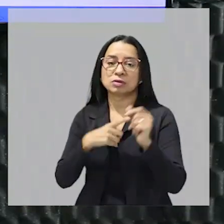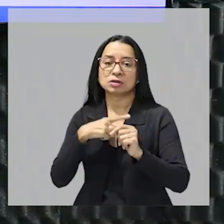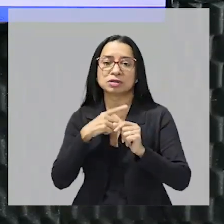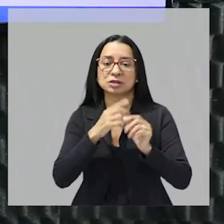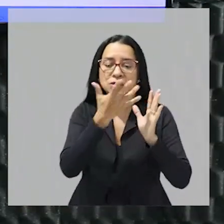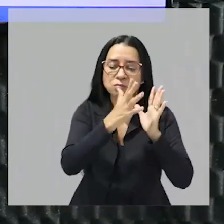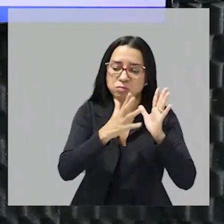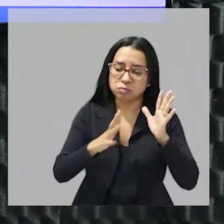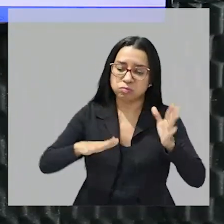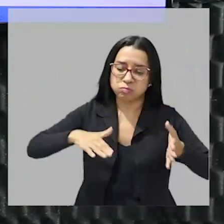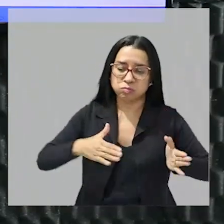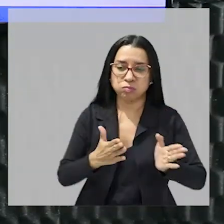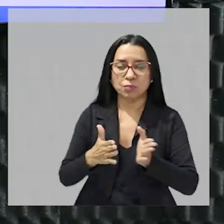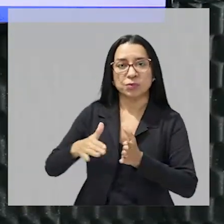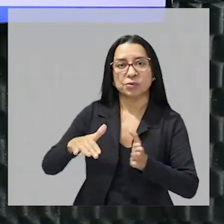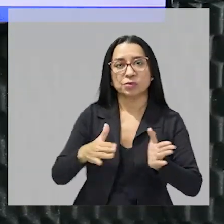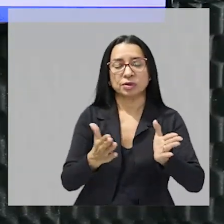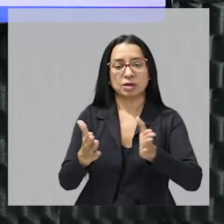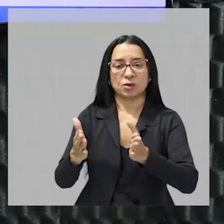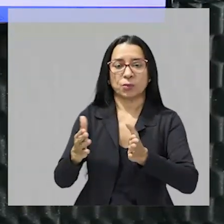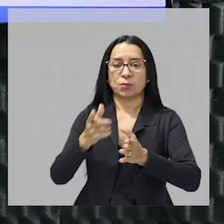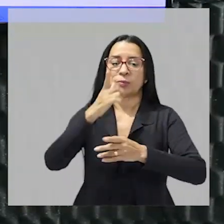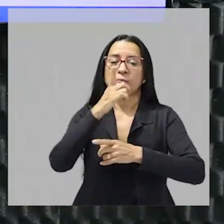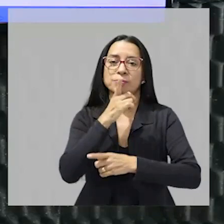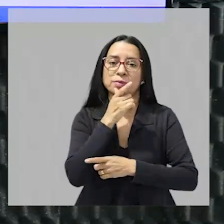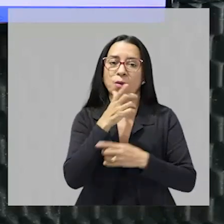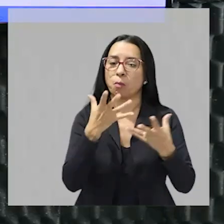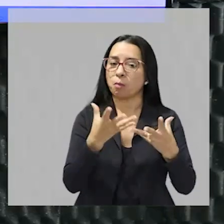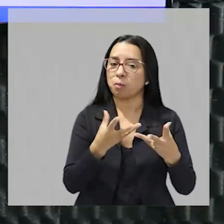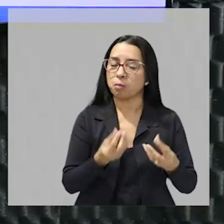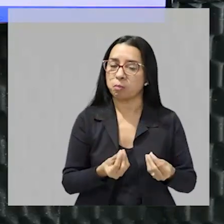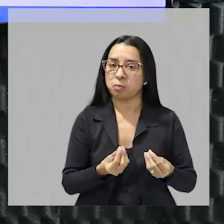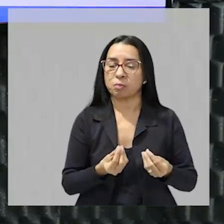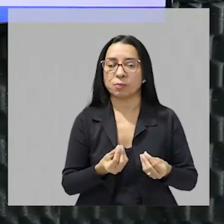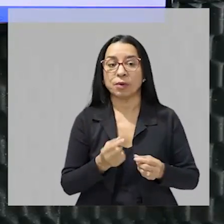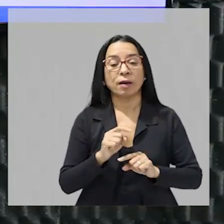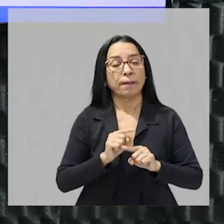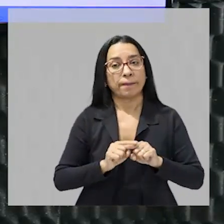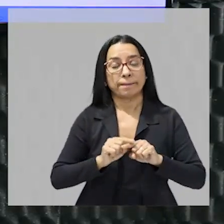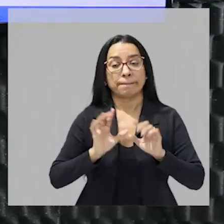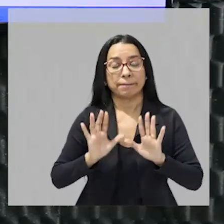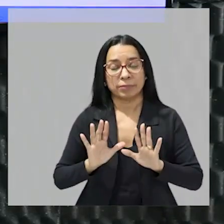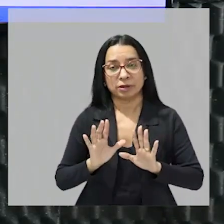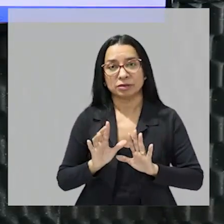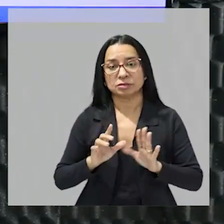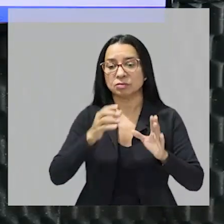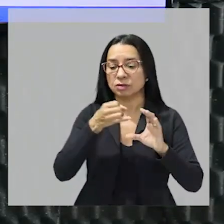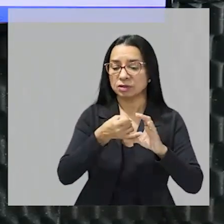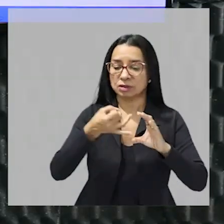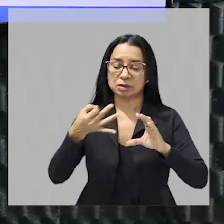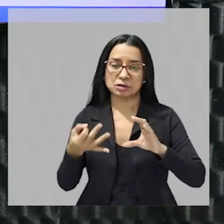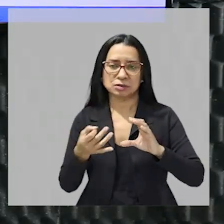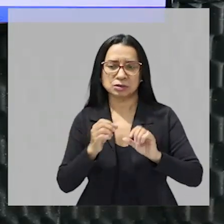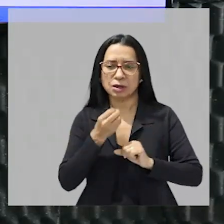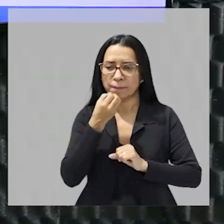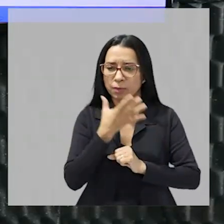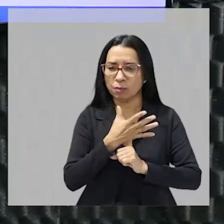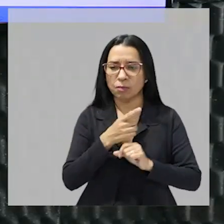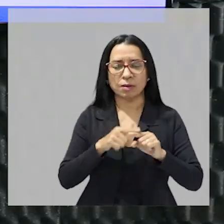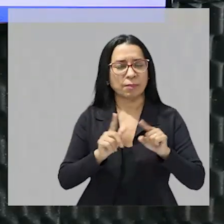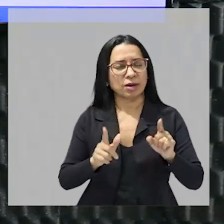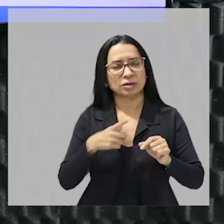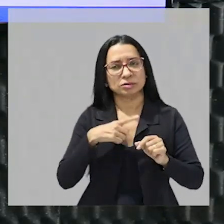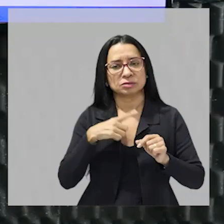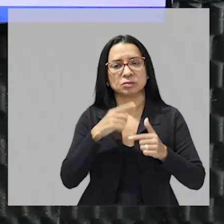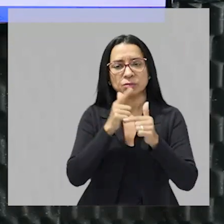rios, né, de grande porte caudalosos, tá certo? Só que essa é uma característica positiva, mas também tem um problema para